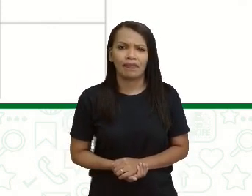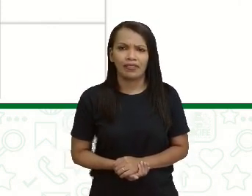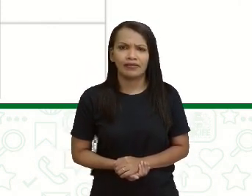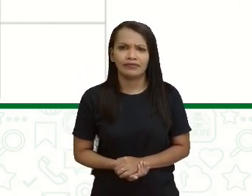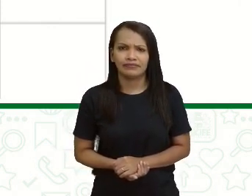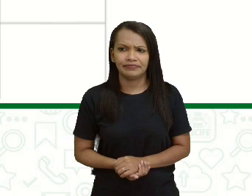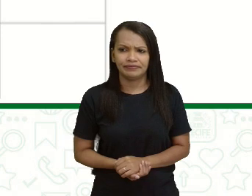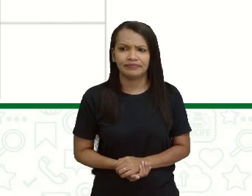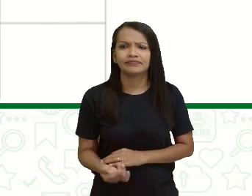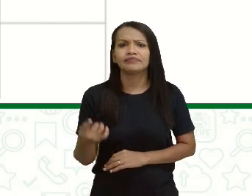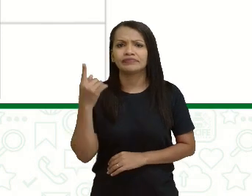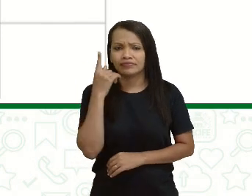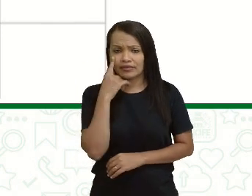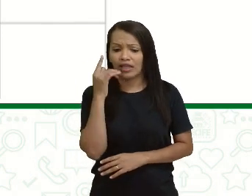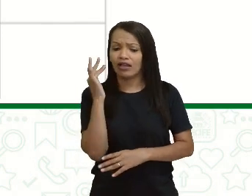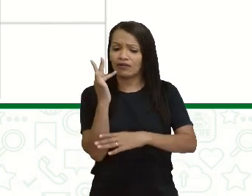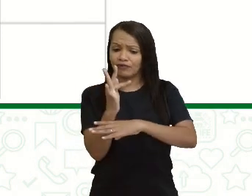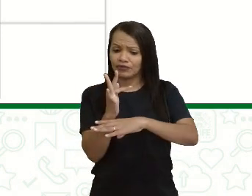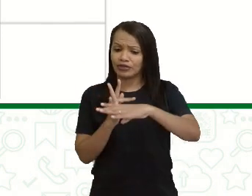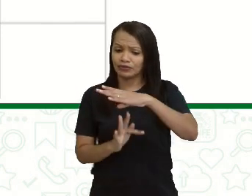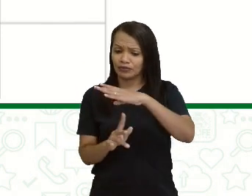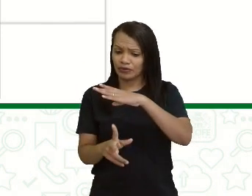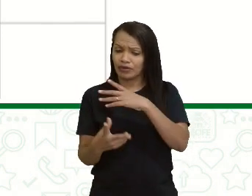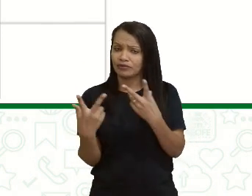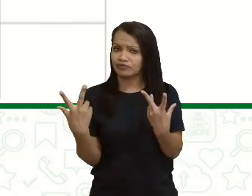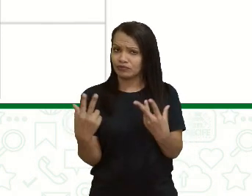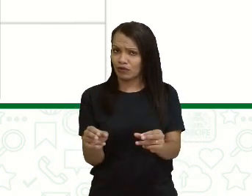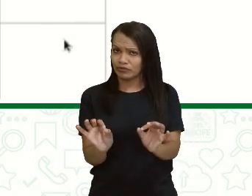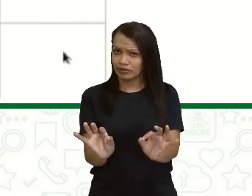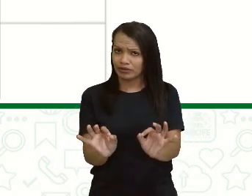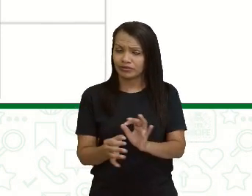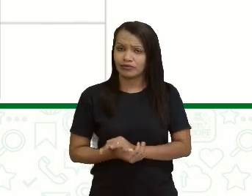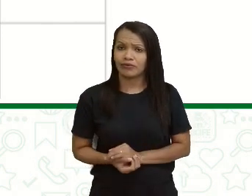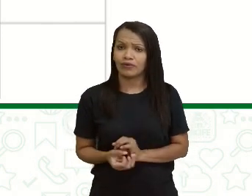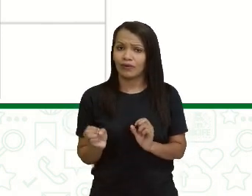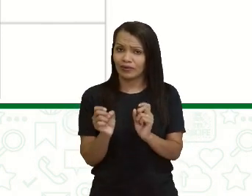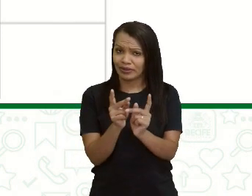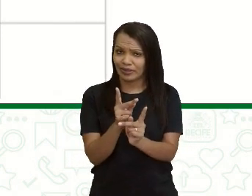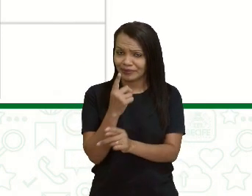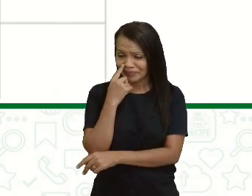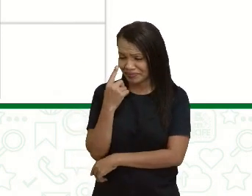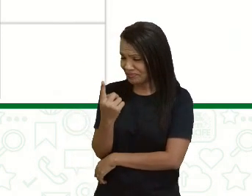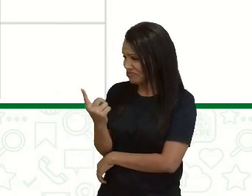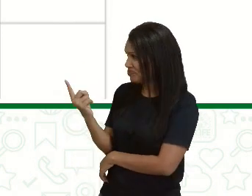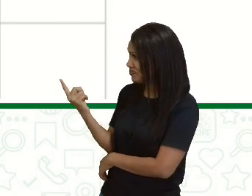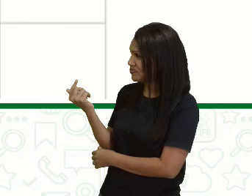Pelo menos as frações delas, né? Olha só. Ok?